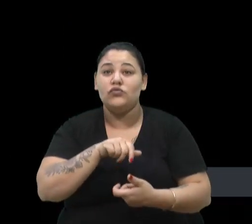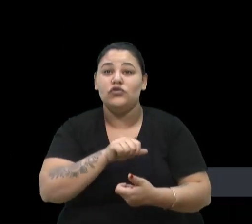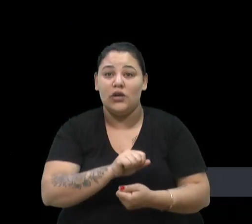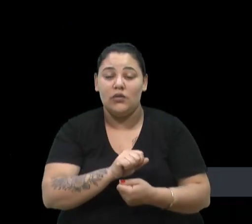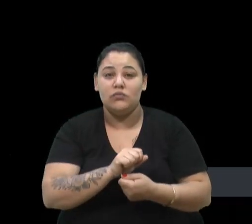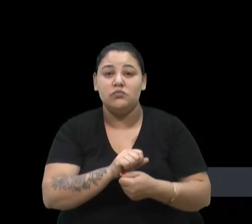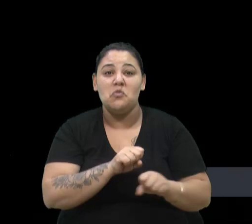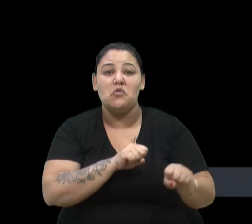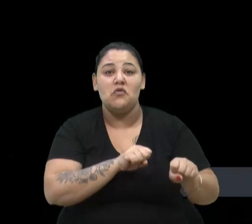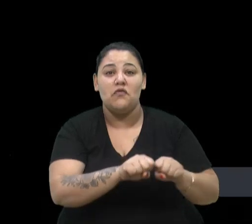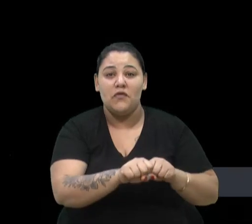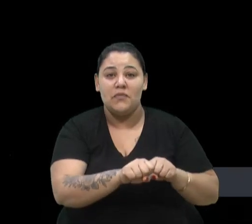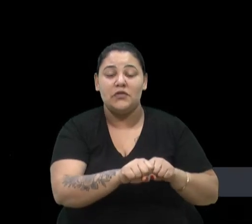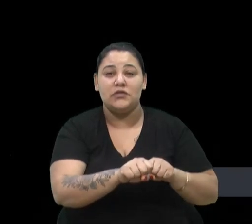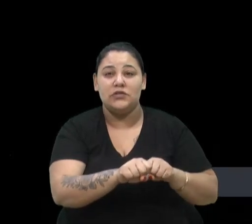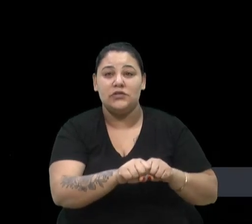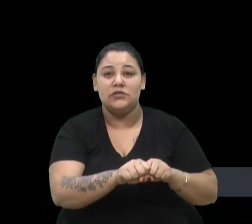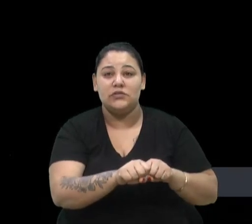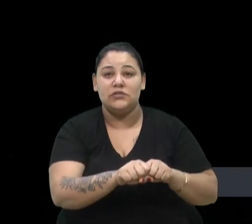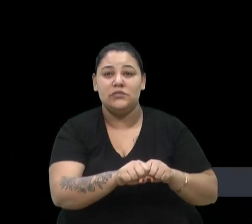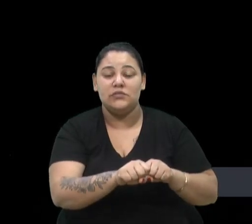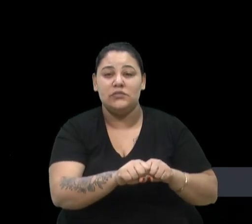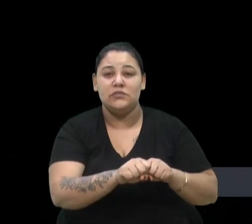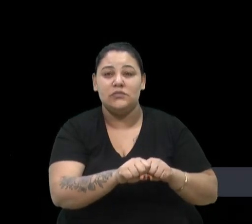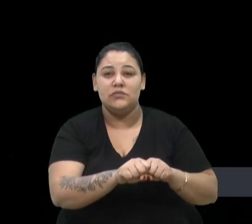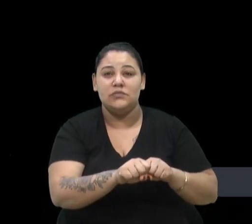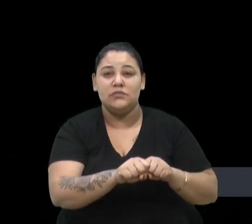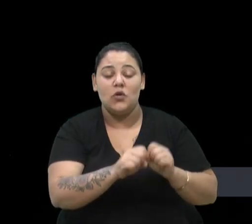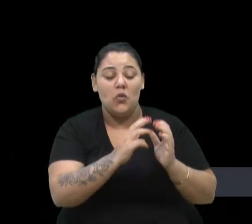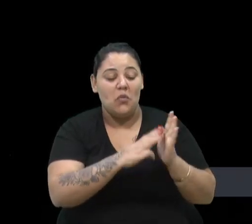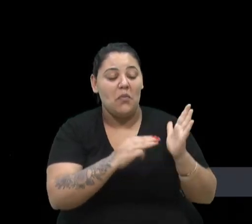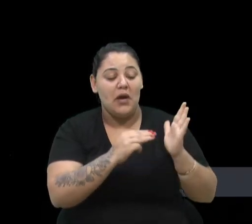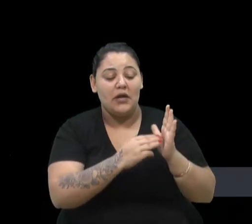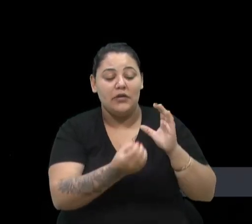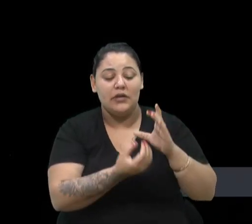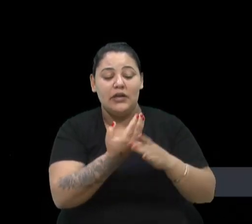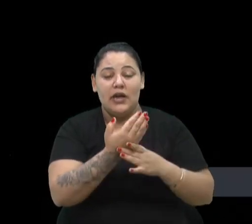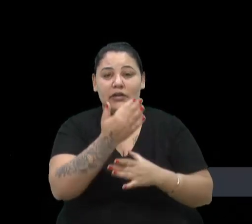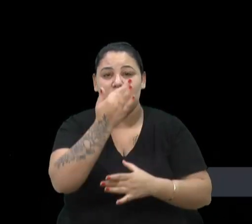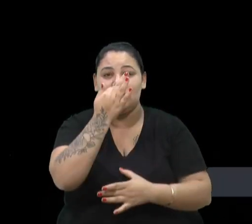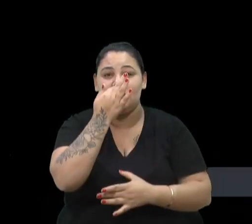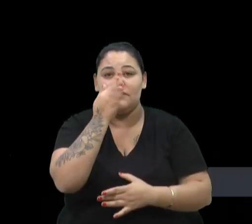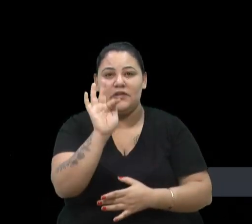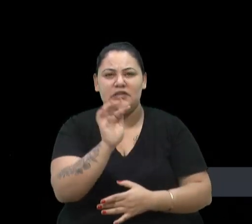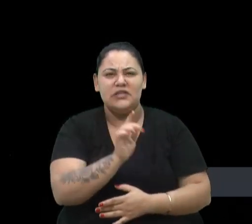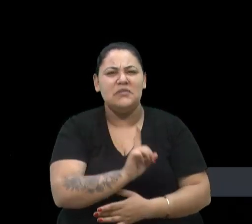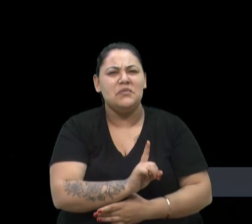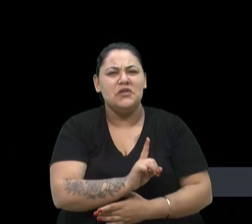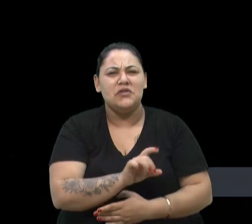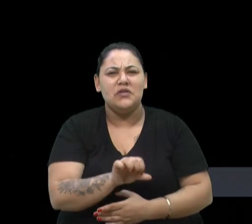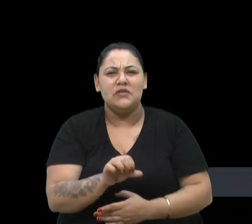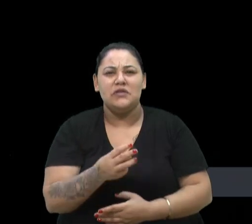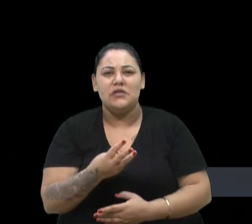deformação por alternância método criado na França em 1935